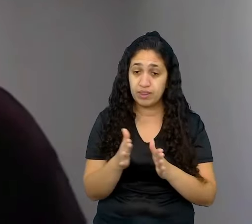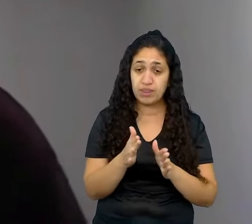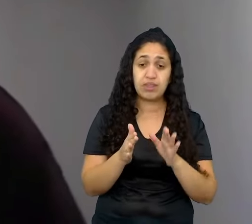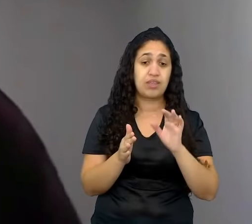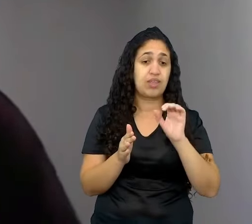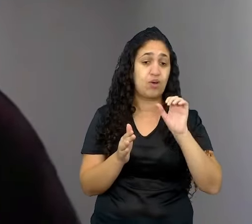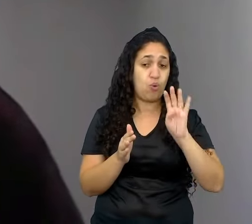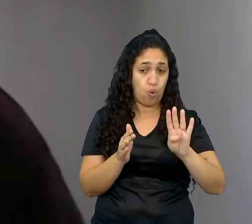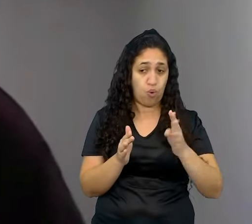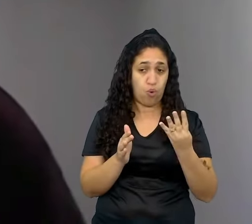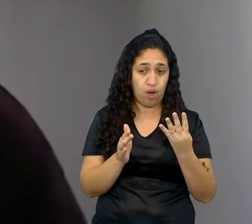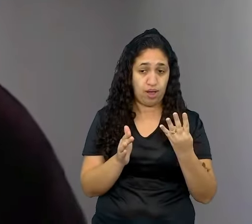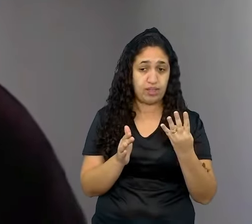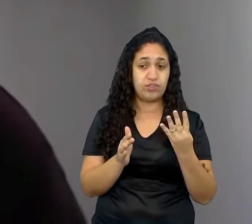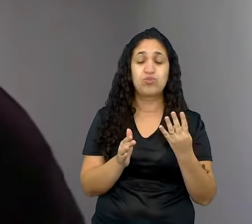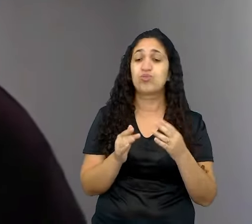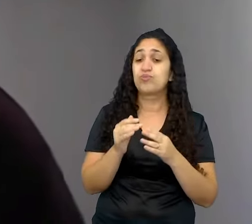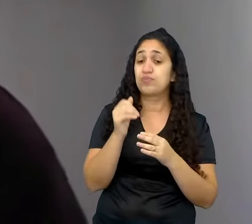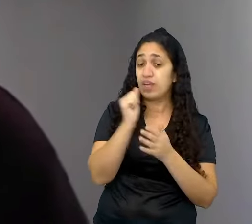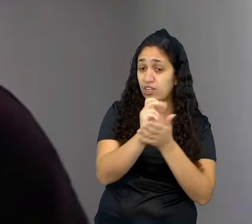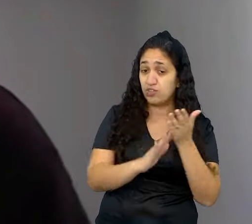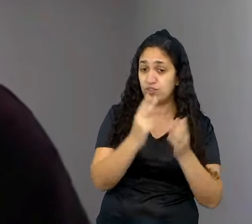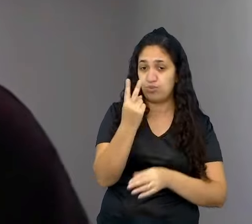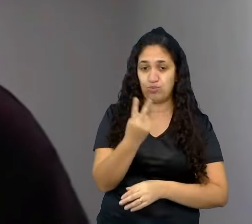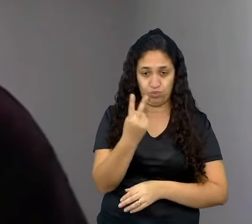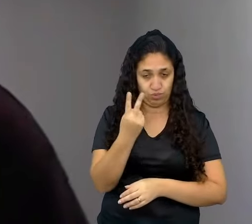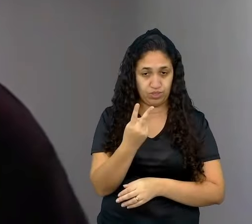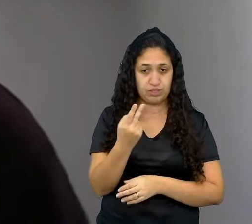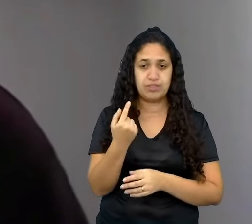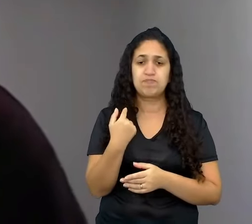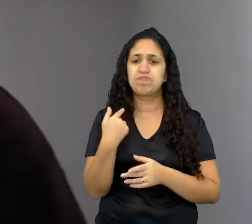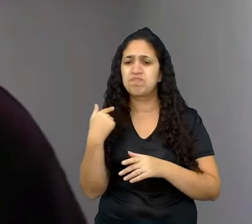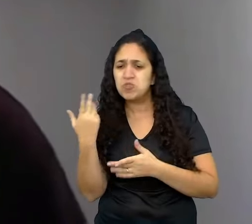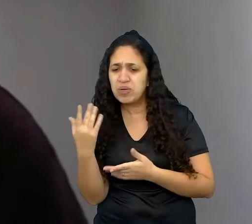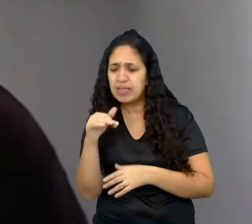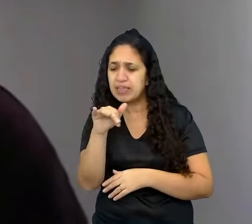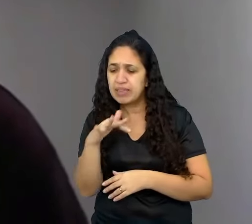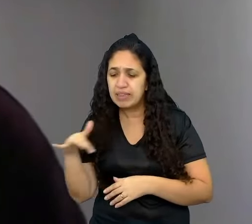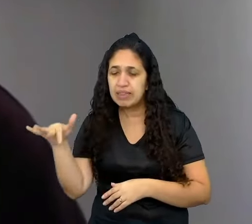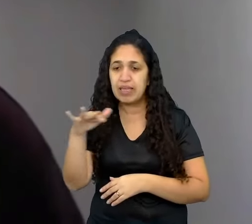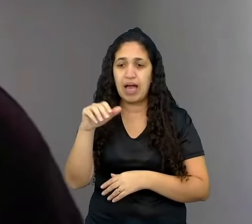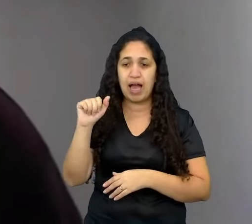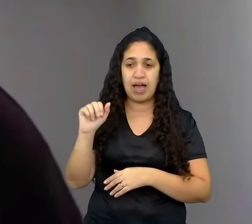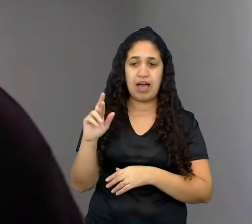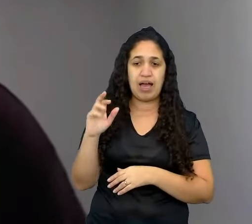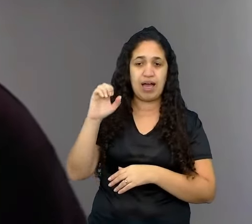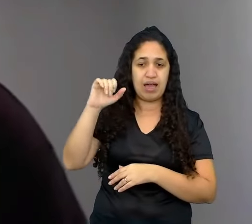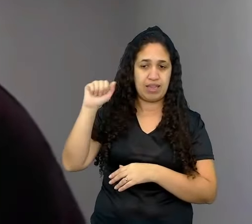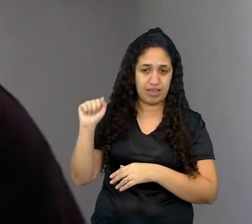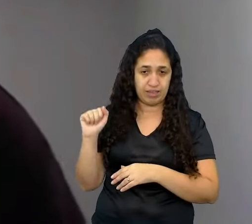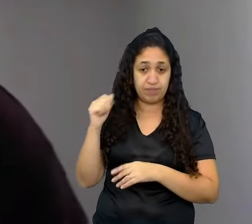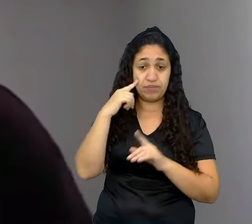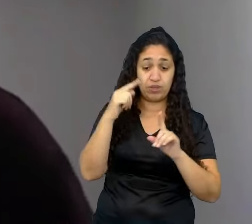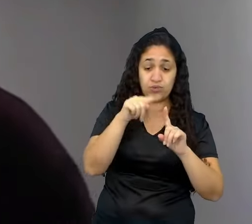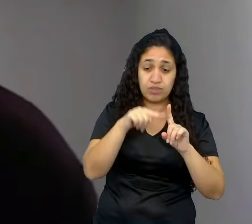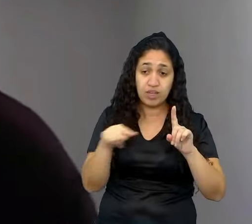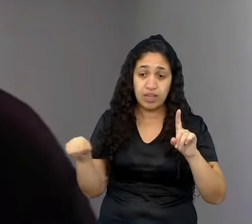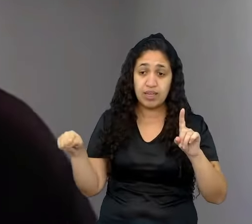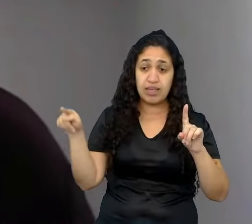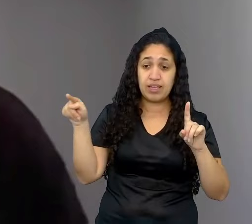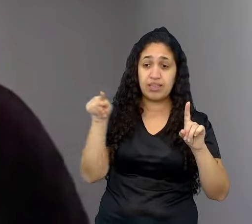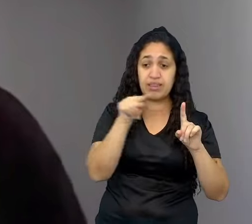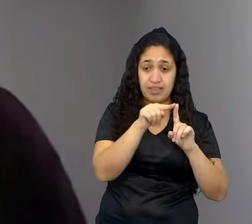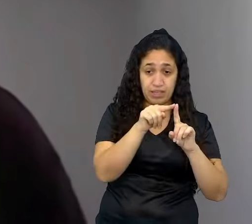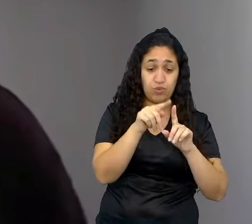duas atividades, né? Trabalhando com o quê? Com áreas, área do retângulo e do quadrado, e cálculo de áreas